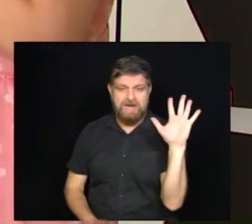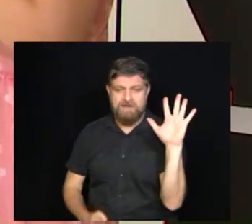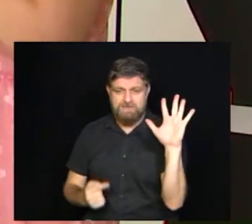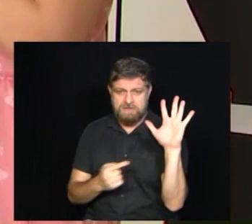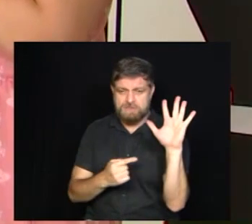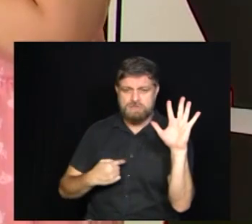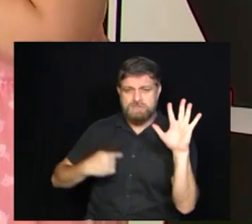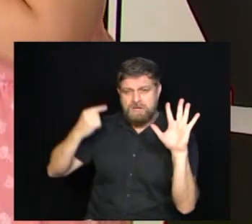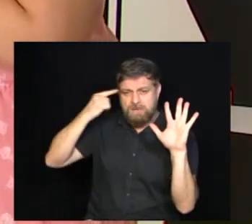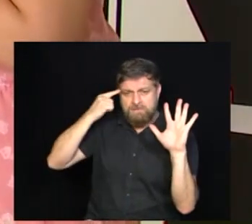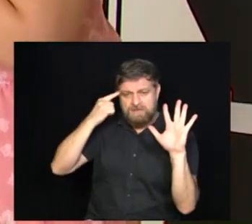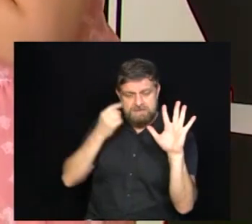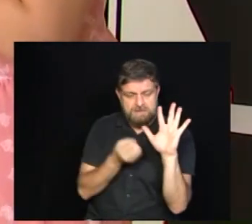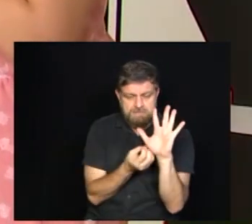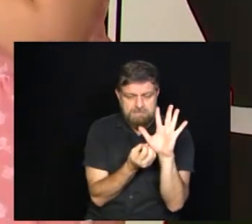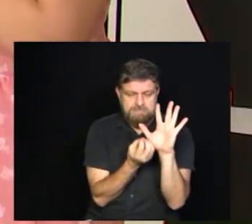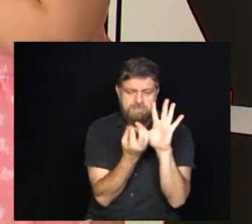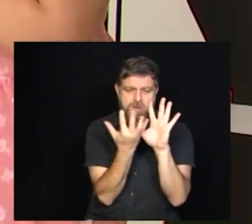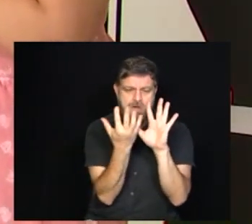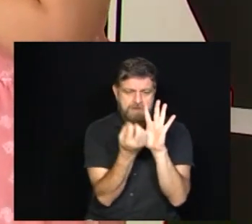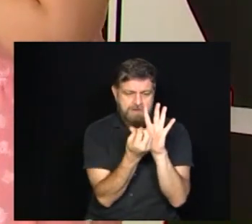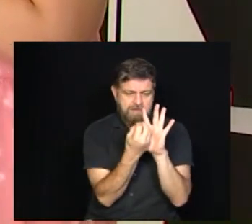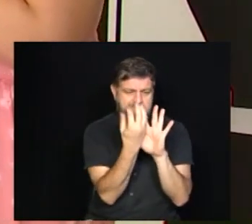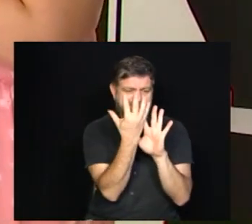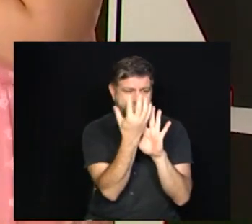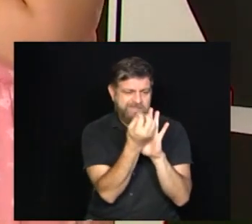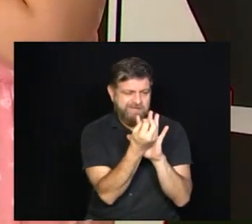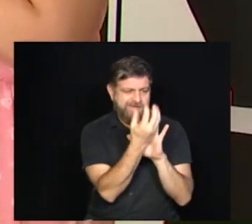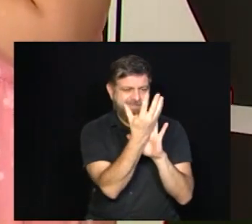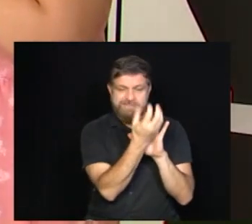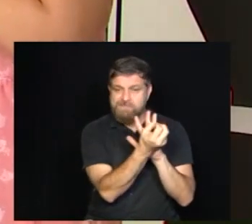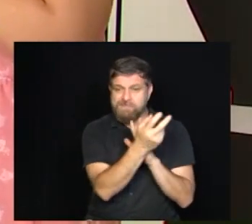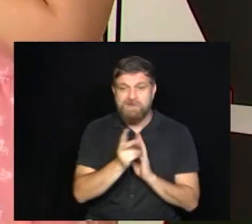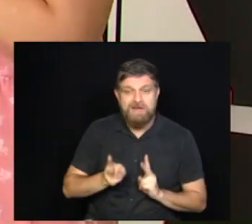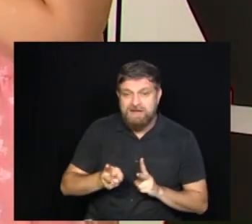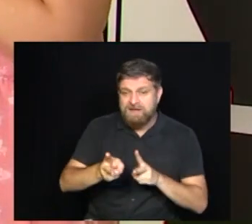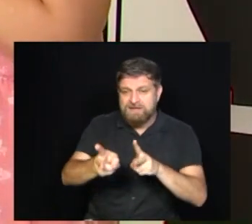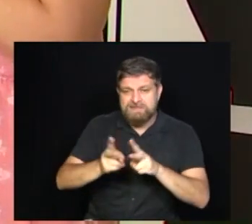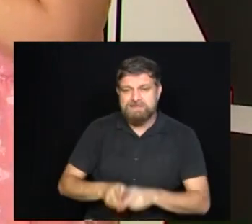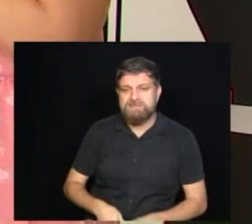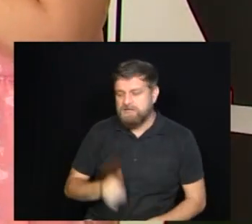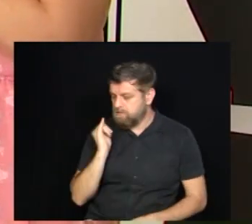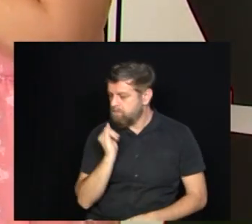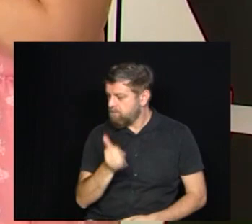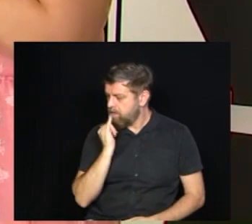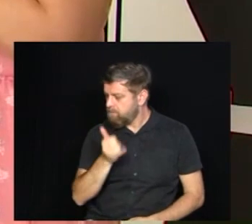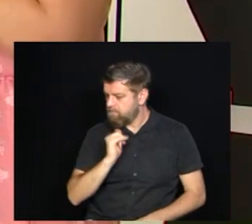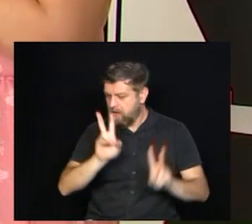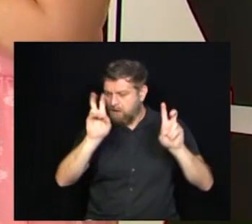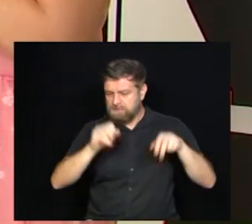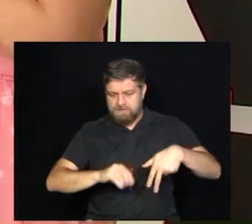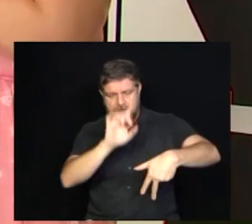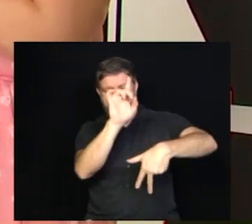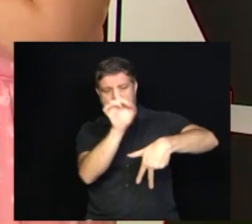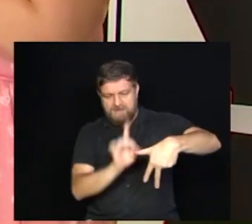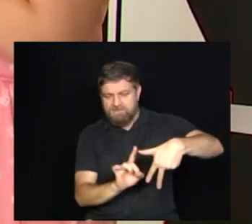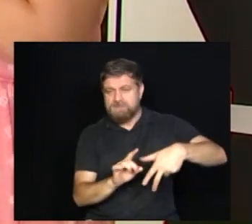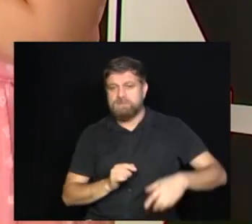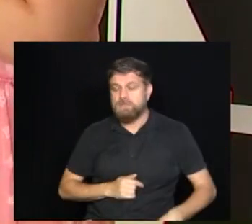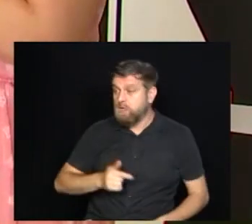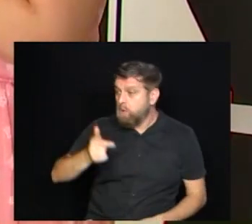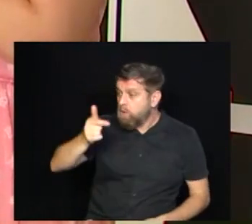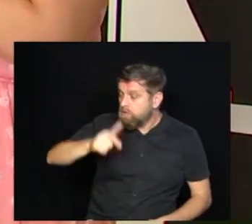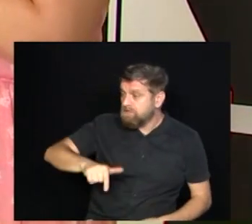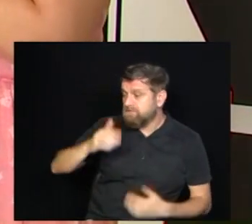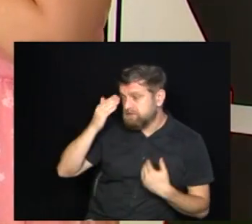uma política de florescimento, de amadurecer e estar sempre falando sobre essa questão. Então tá bom, muito obrigado mais uma vez pela